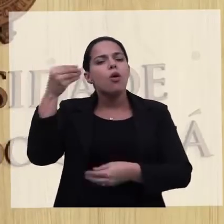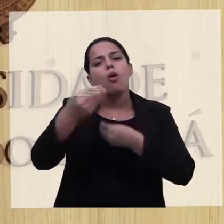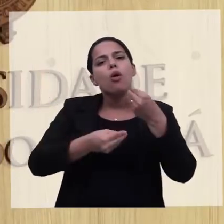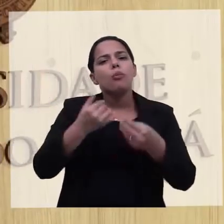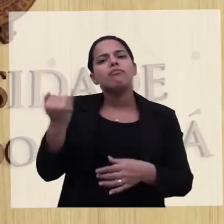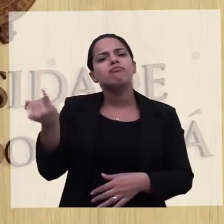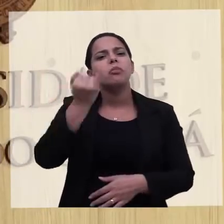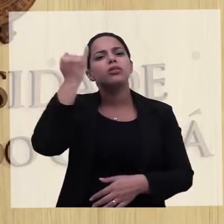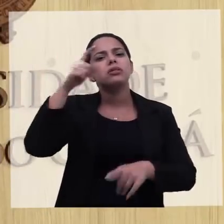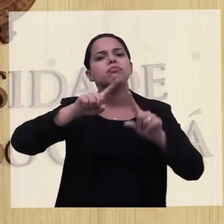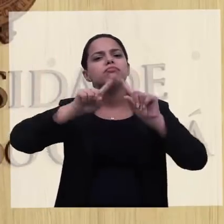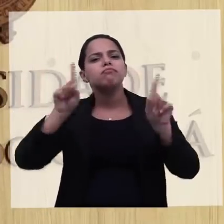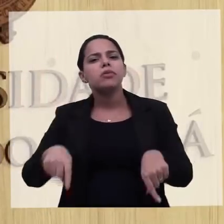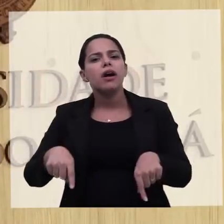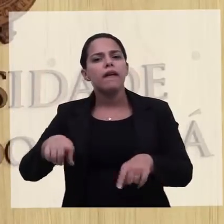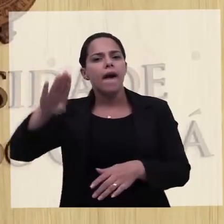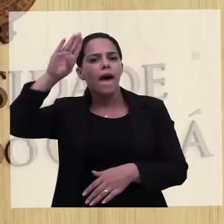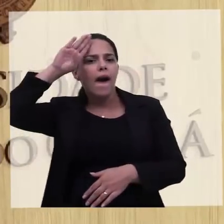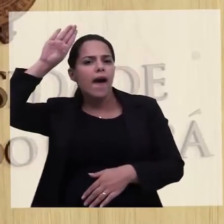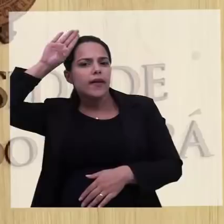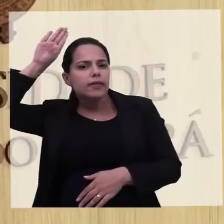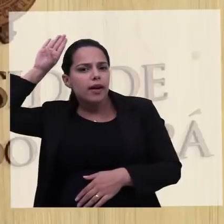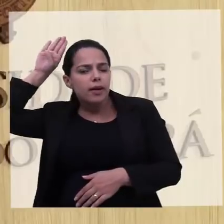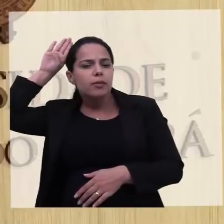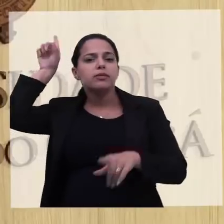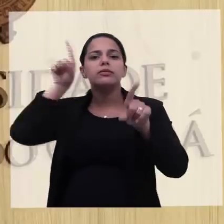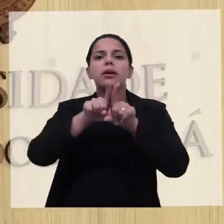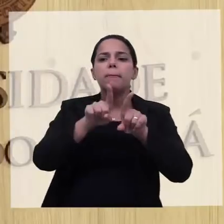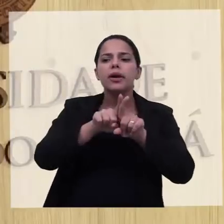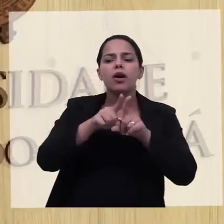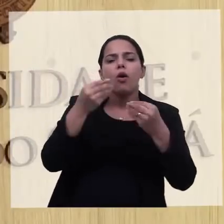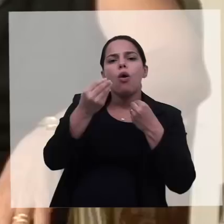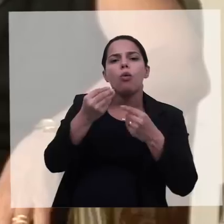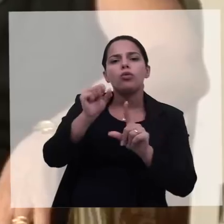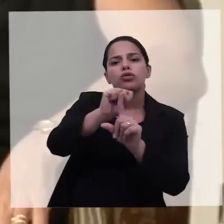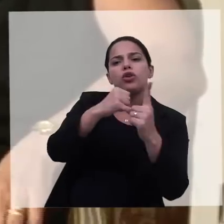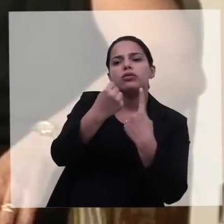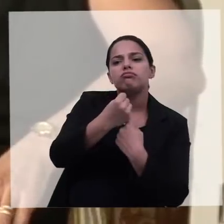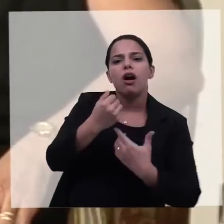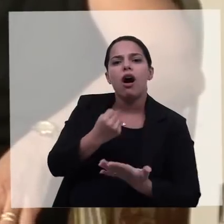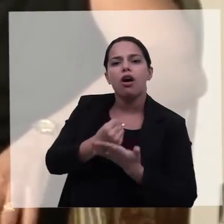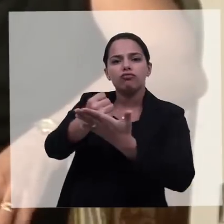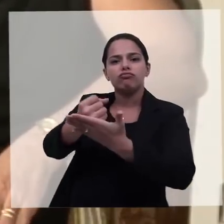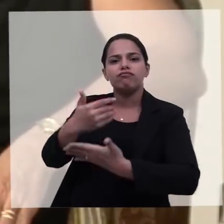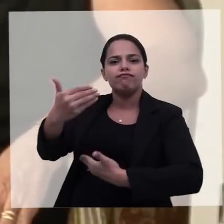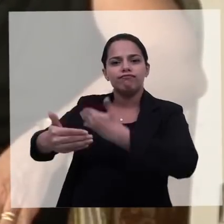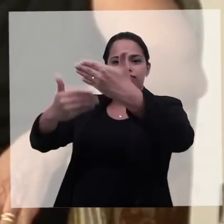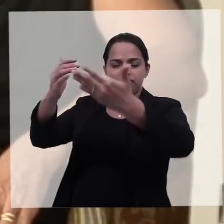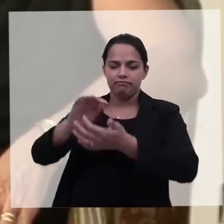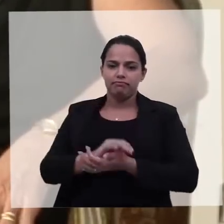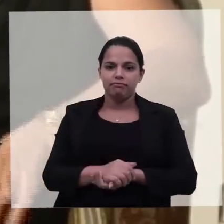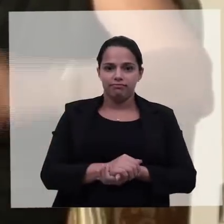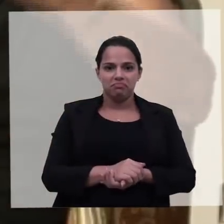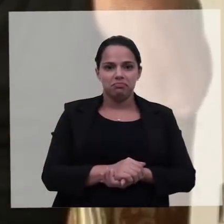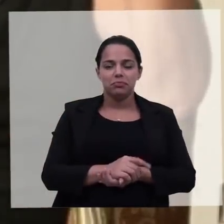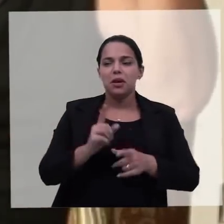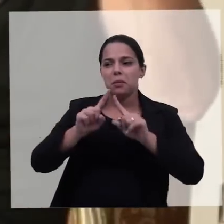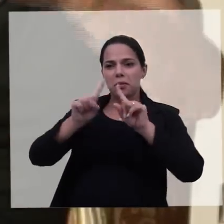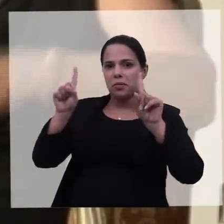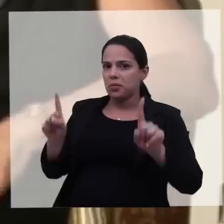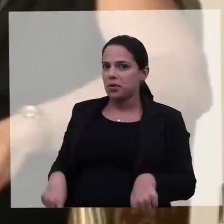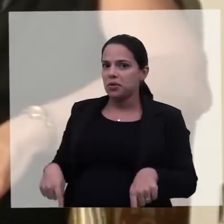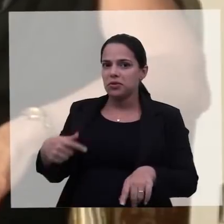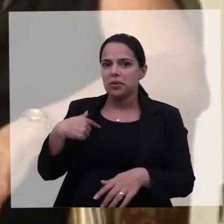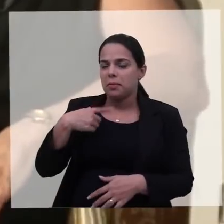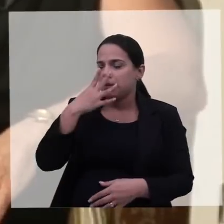foi a importância desse projeto, tanto do ponto de vista acadêmico como do ponto de vista social? Esse projeto, eu diria que é a